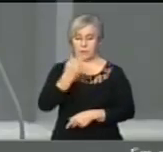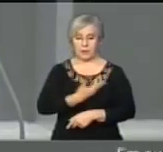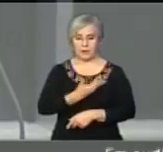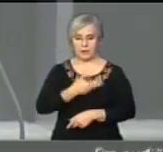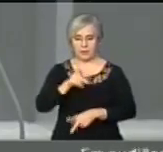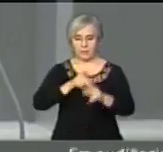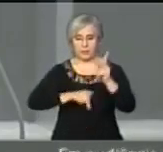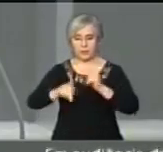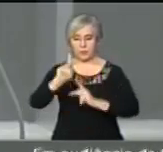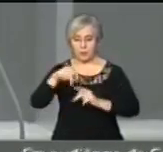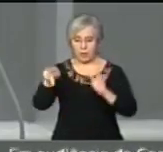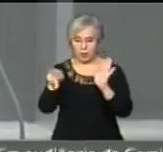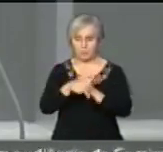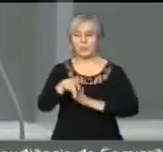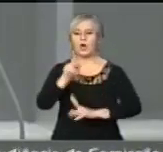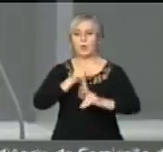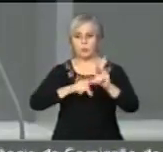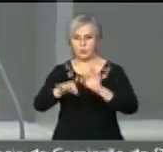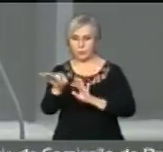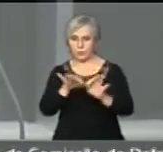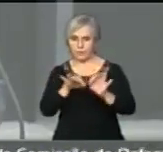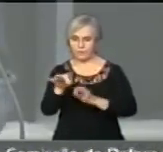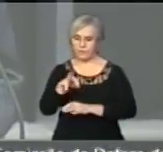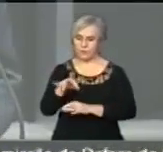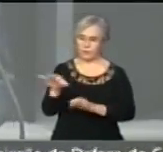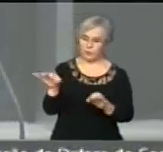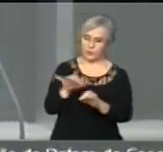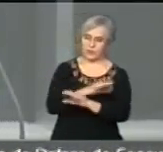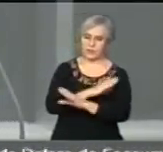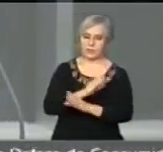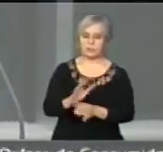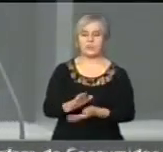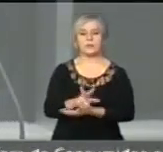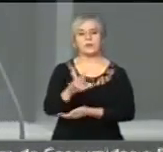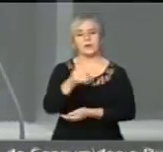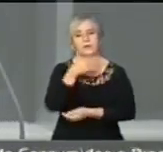organizado. É isso que vai mudar e melhorar o Brasil. Obrigado. Muito obrigado, nobre deputado.